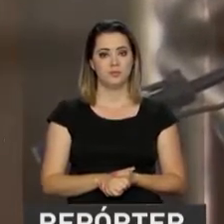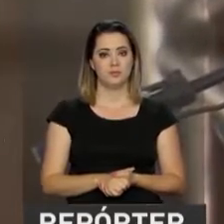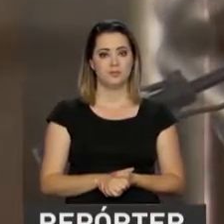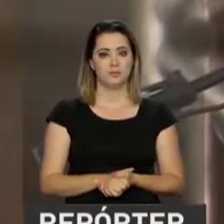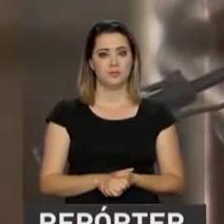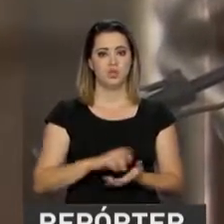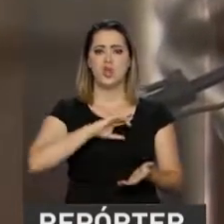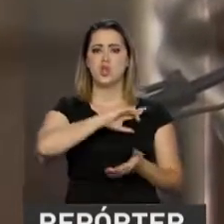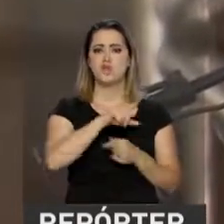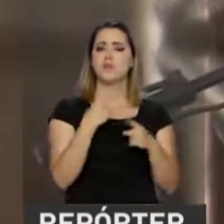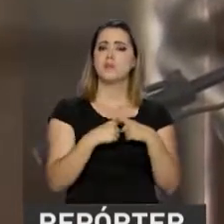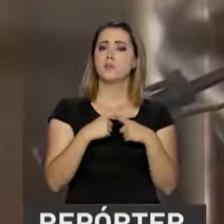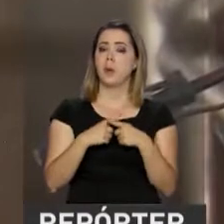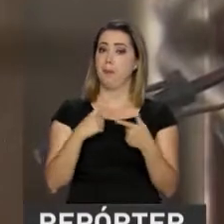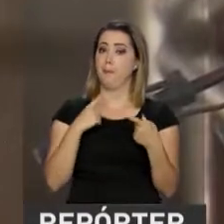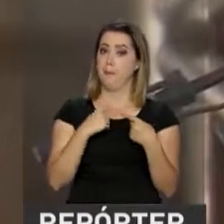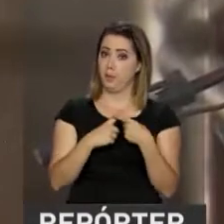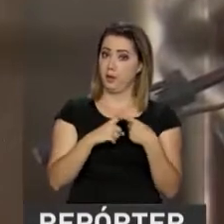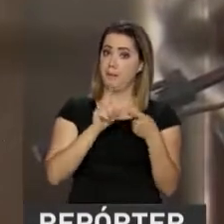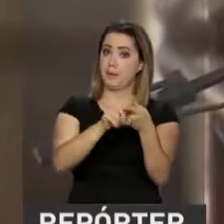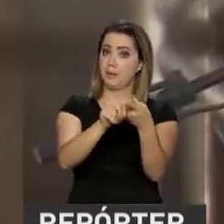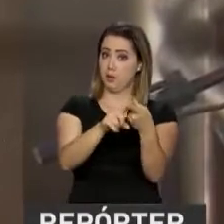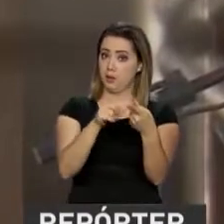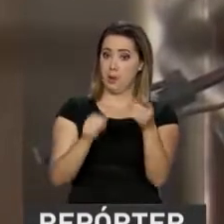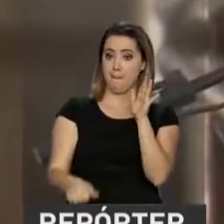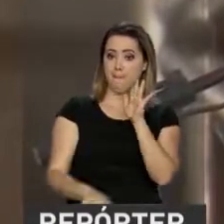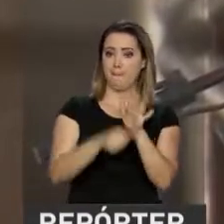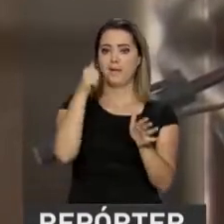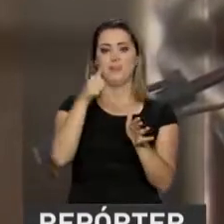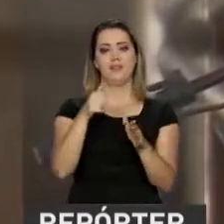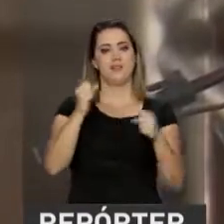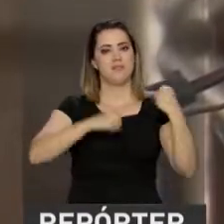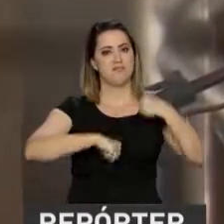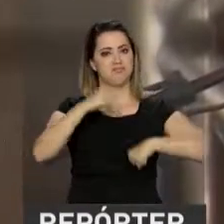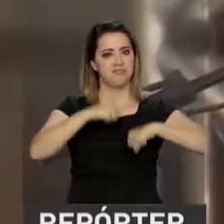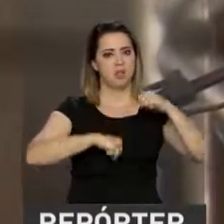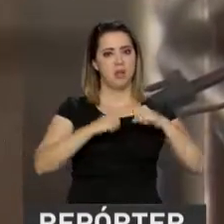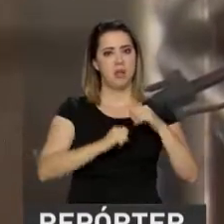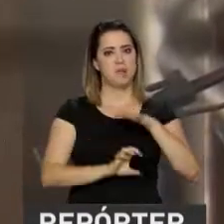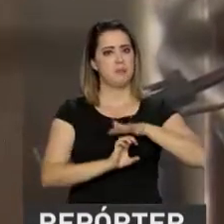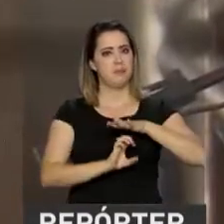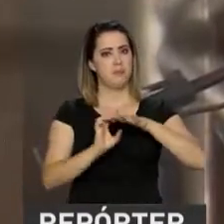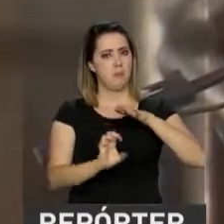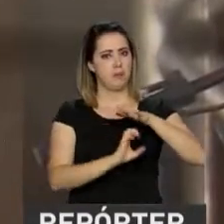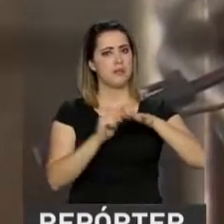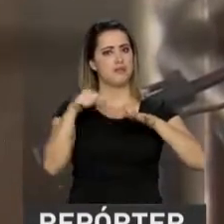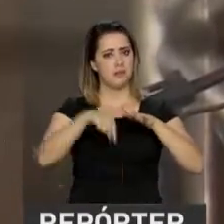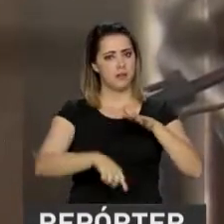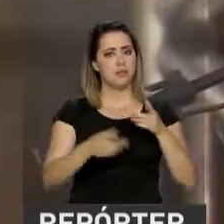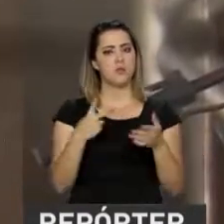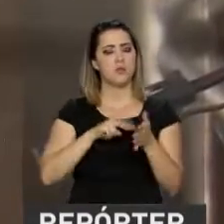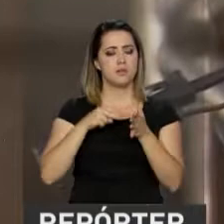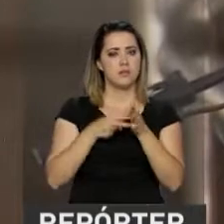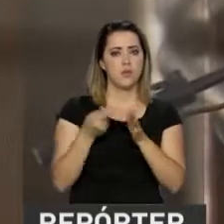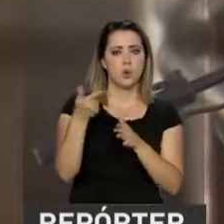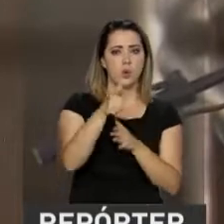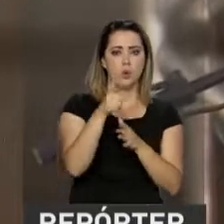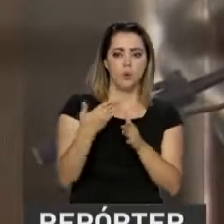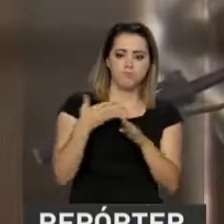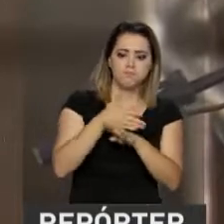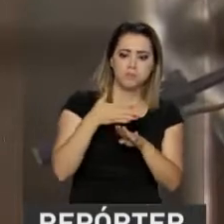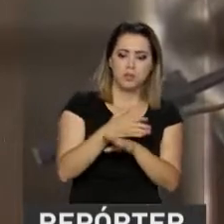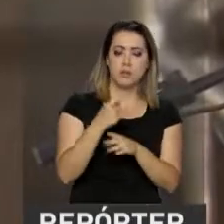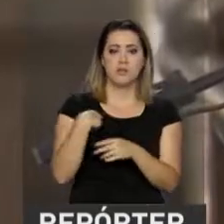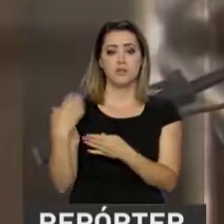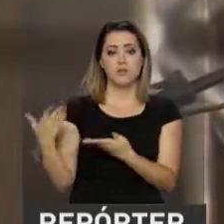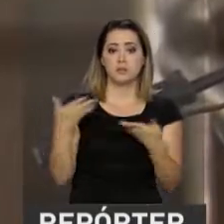por várias razões primeiro porque a primeira a significar que muitas outras virão e se vierem estão compatíveis